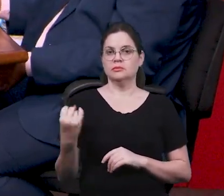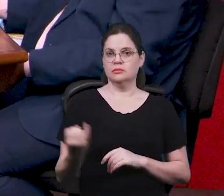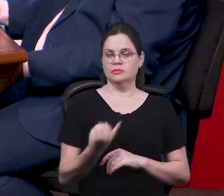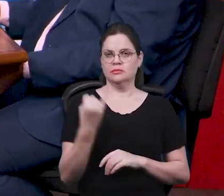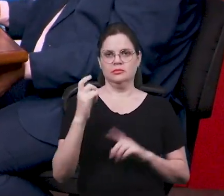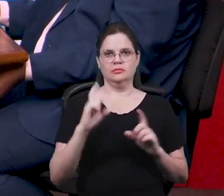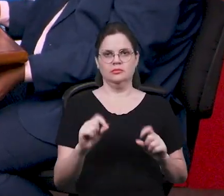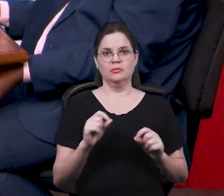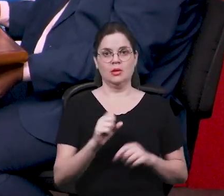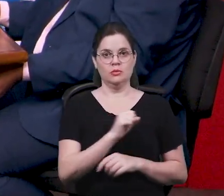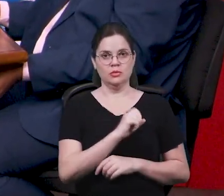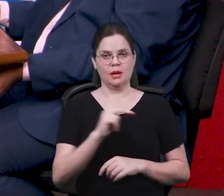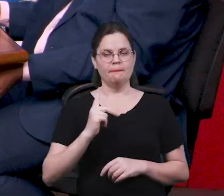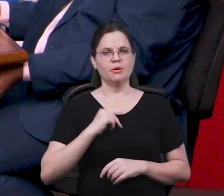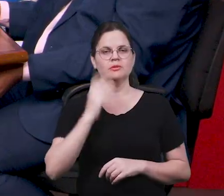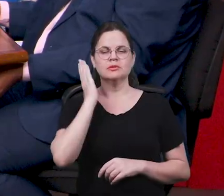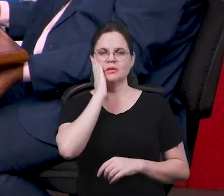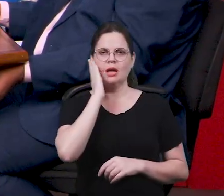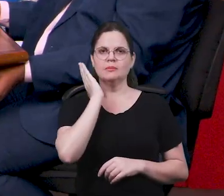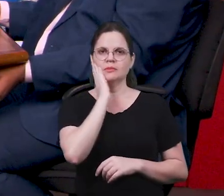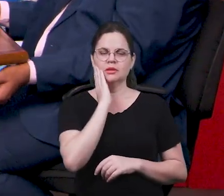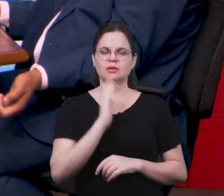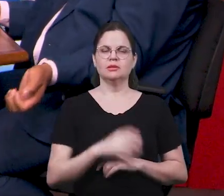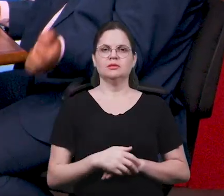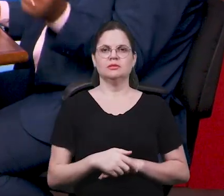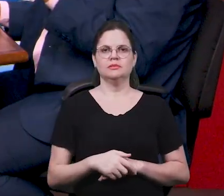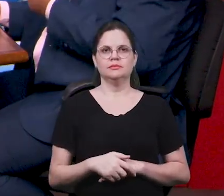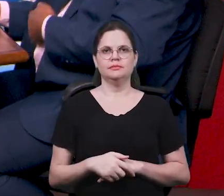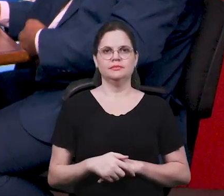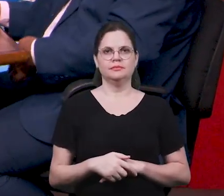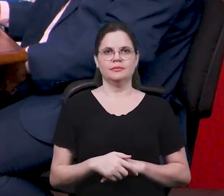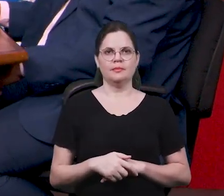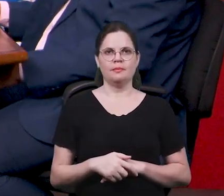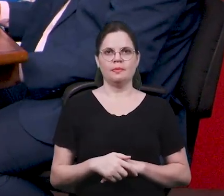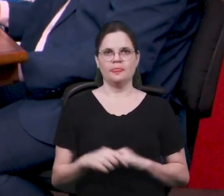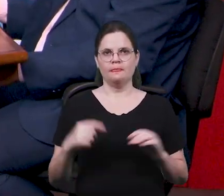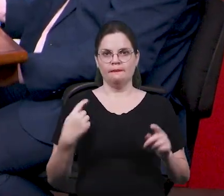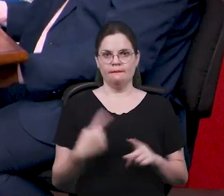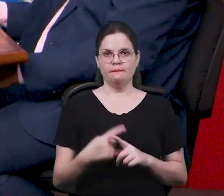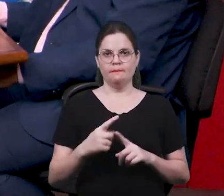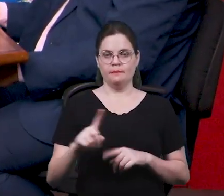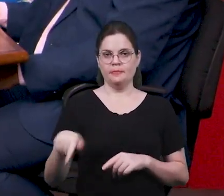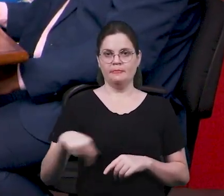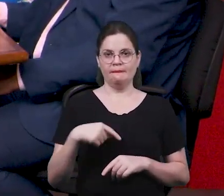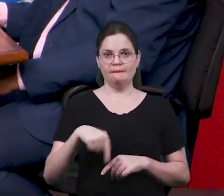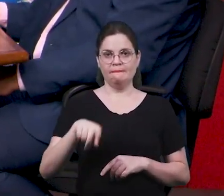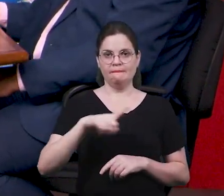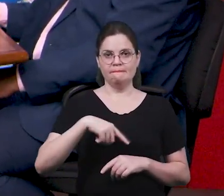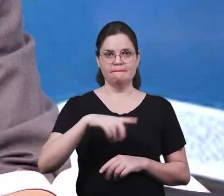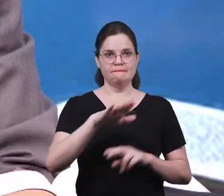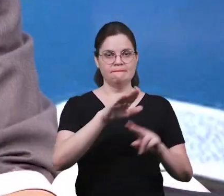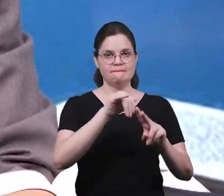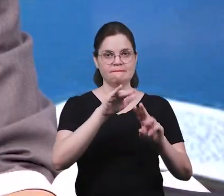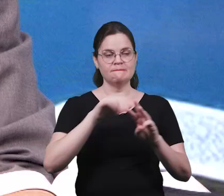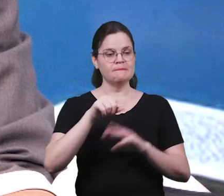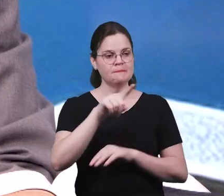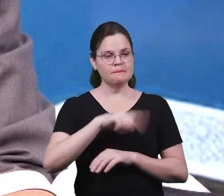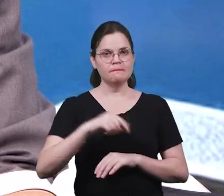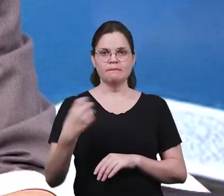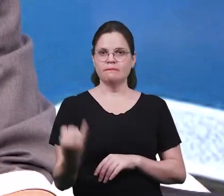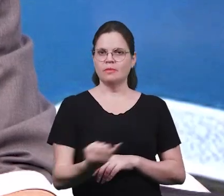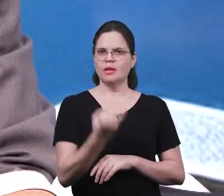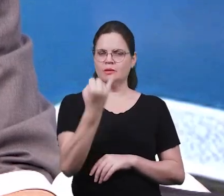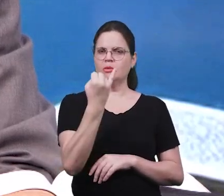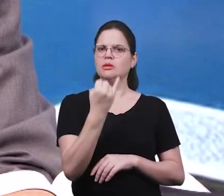apóstolos viam isto, né? Para que sejam constituídos, aos quais constituamos, né? Sobre este